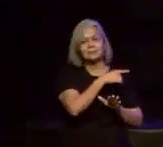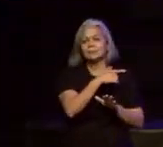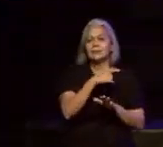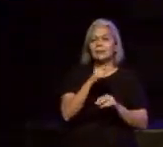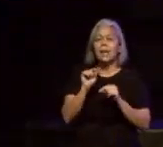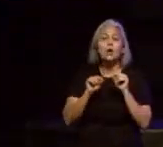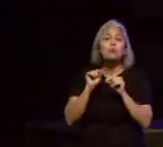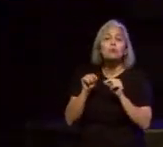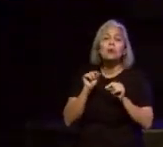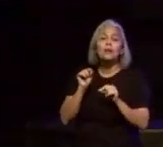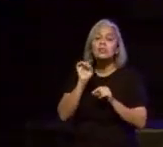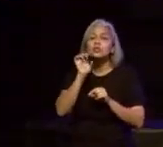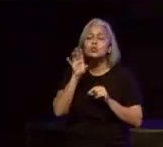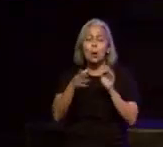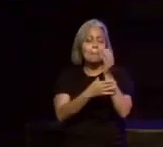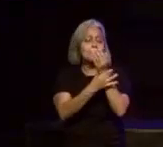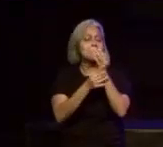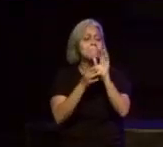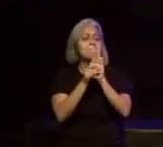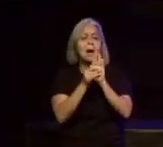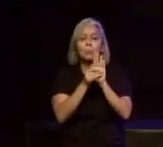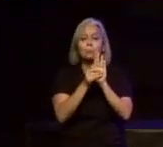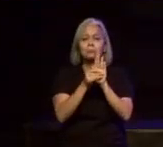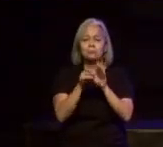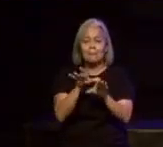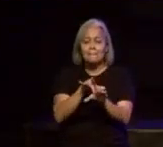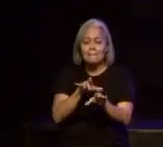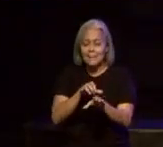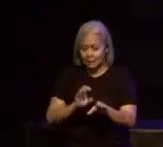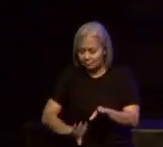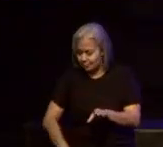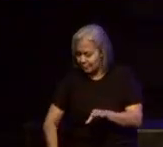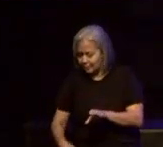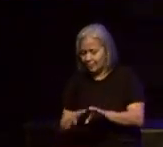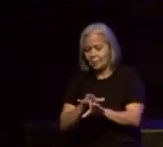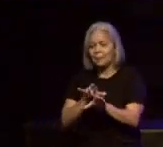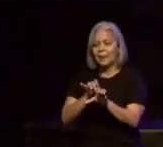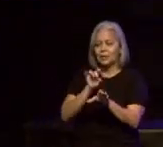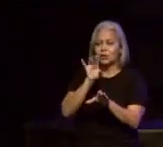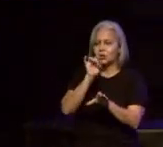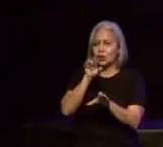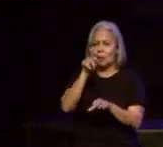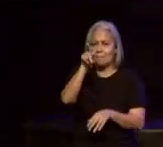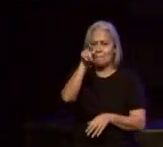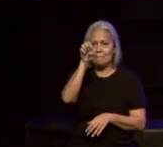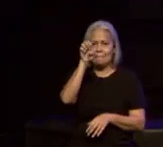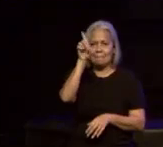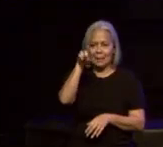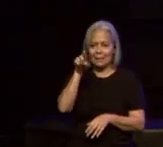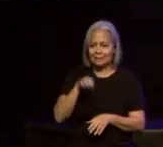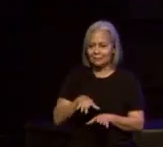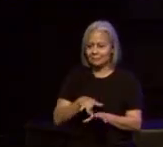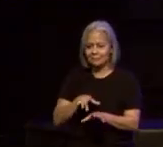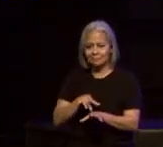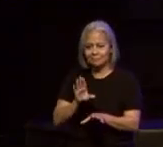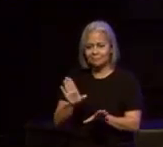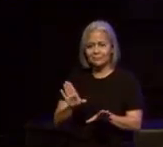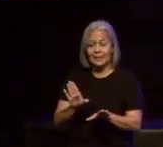É apenas uma experiência. É apenas algo que você olha e chega a algumas conclusões, mas não tem função